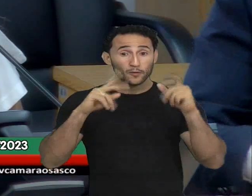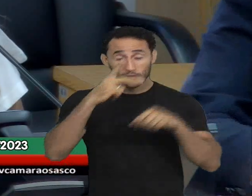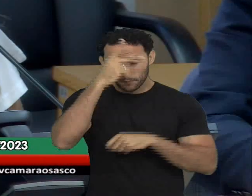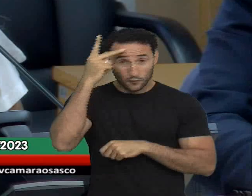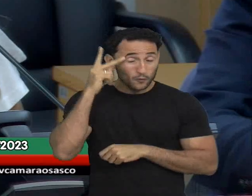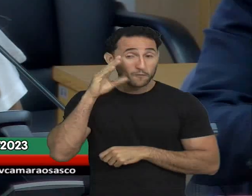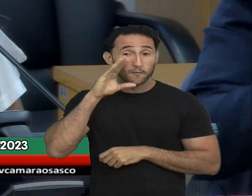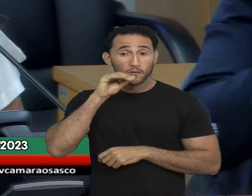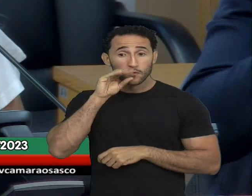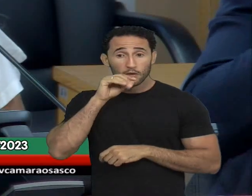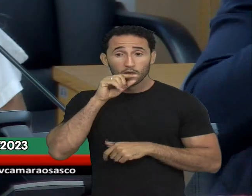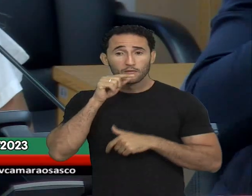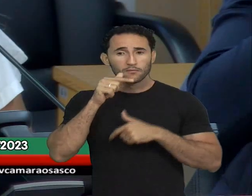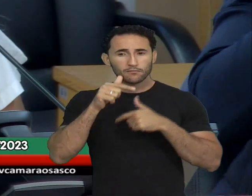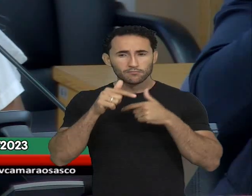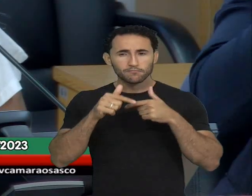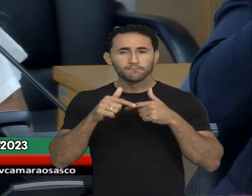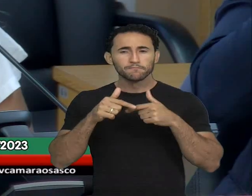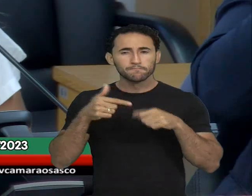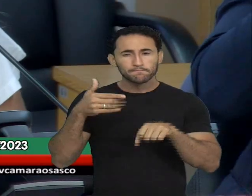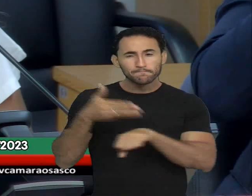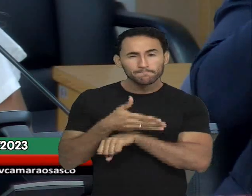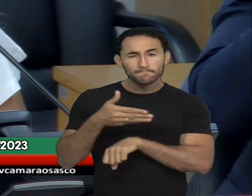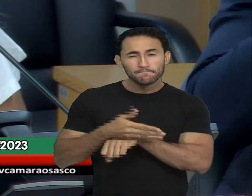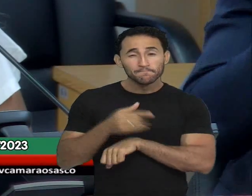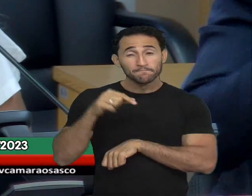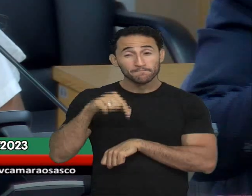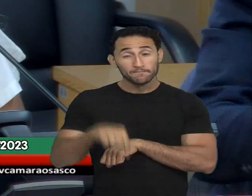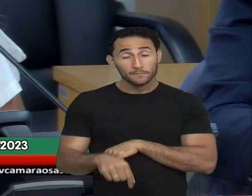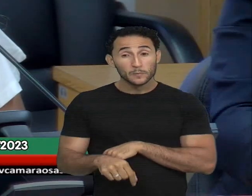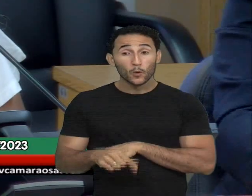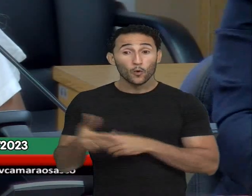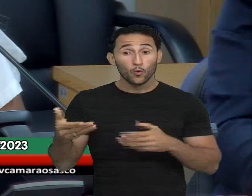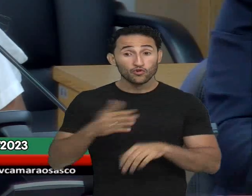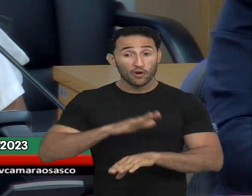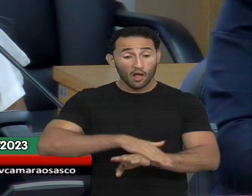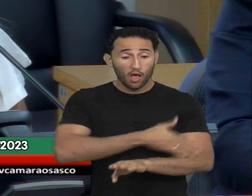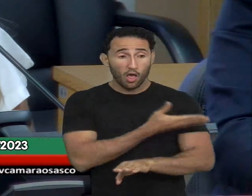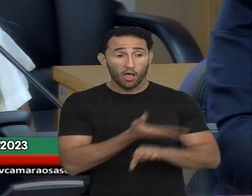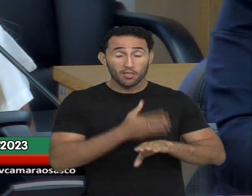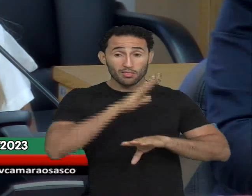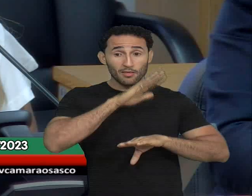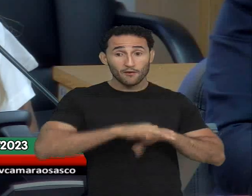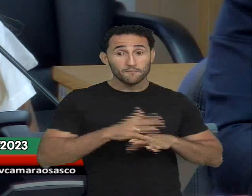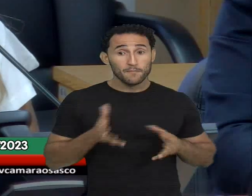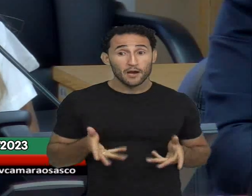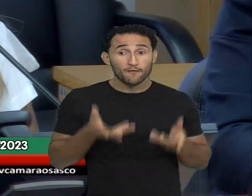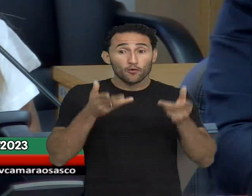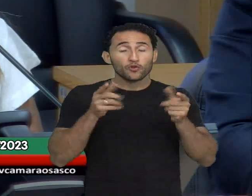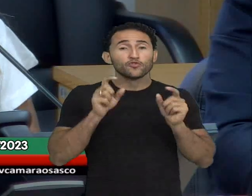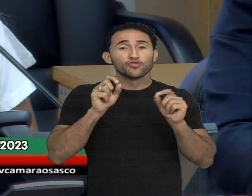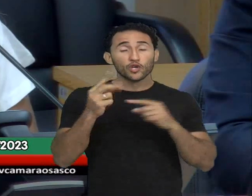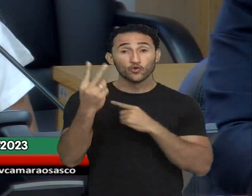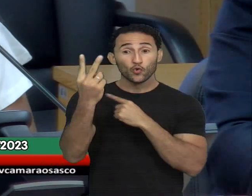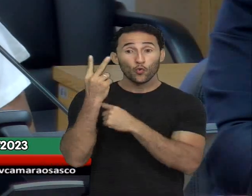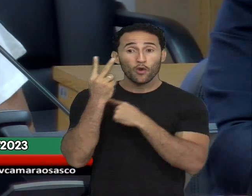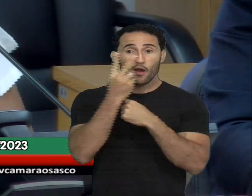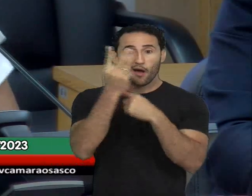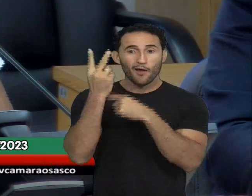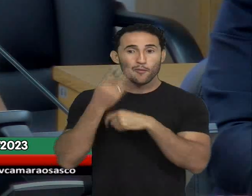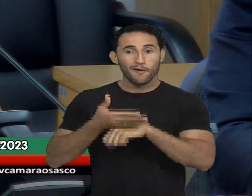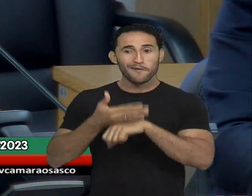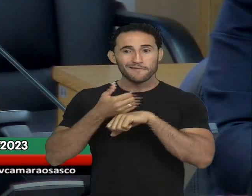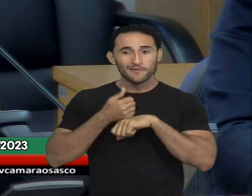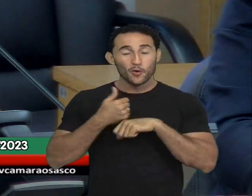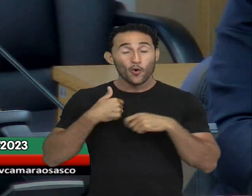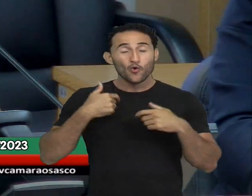funcionários que participamos hoje, que tivemos uma tarde aqui maravilhosa, uma tarde de prevenção. Eu vou sair com uma cabeça diferente daqui